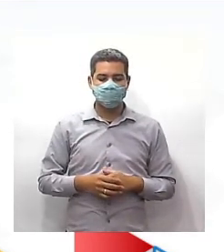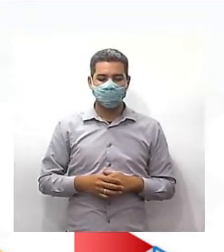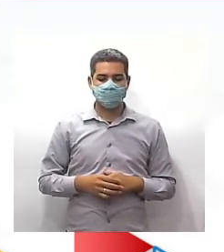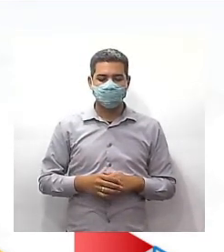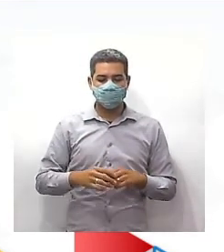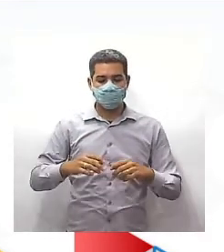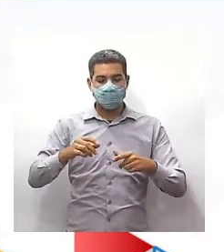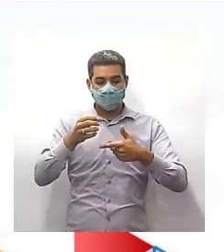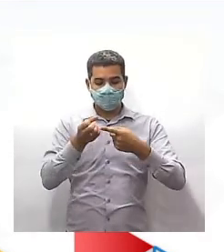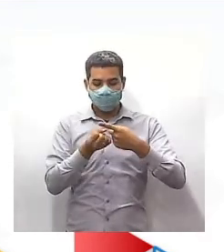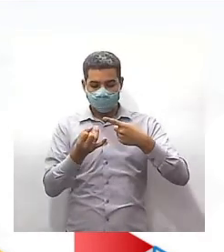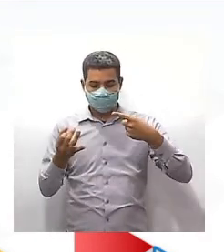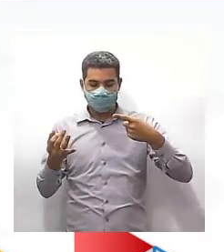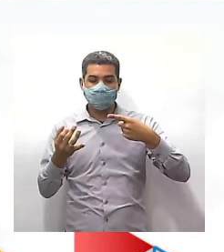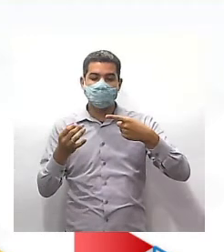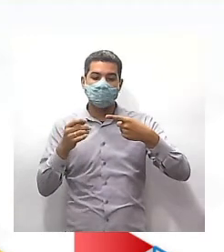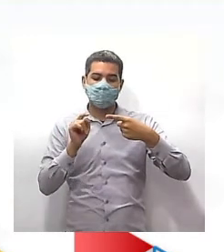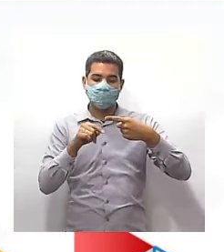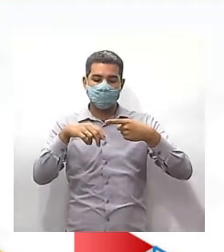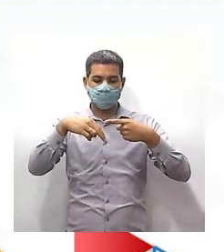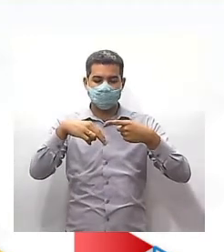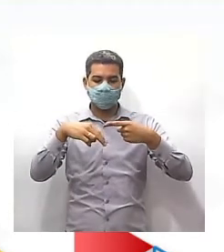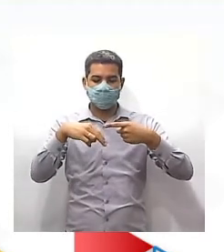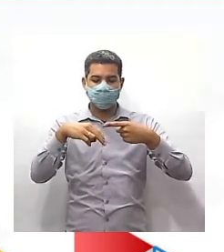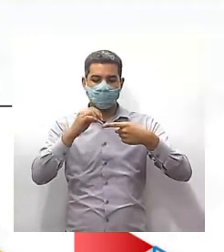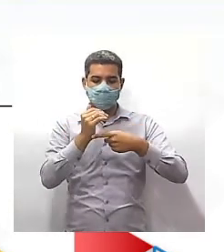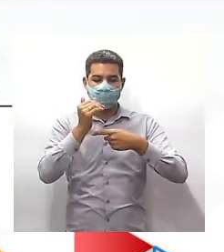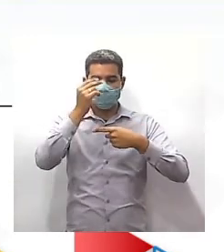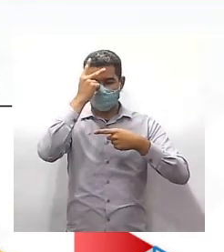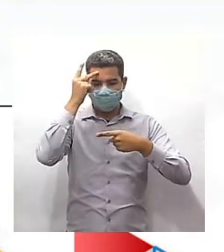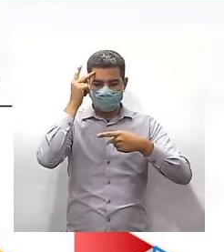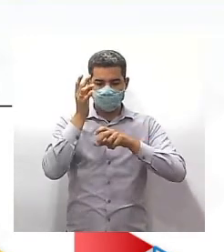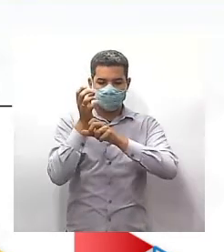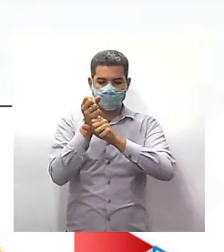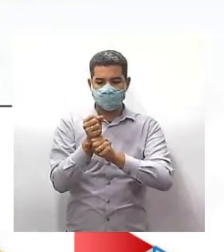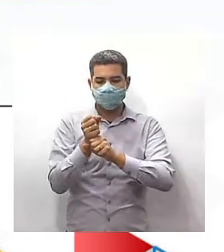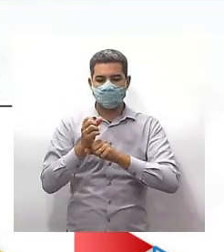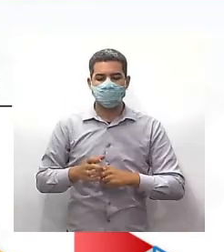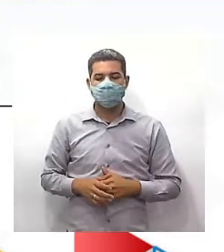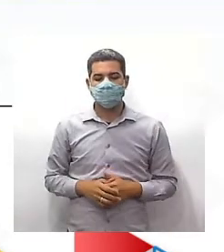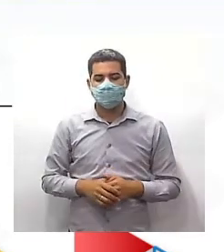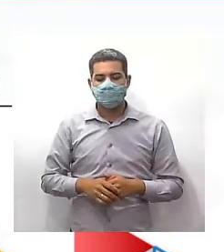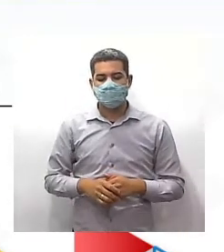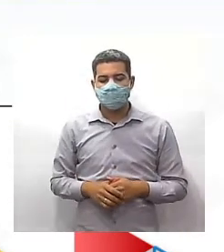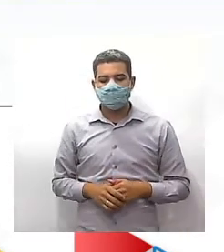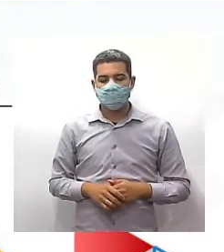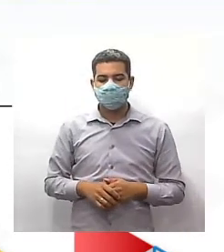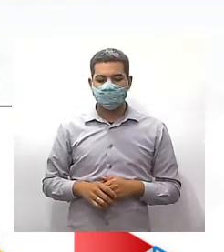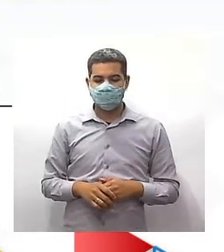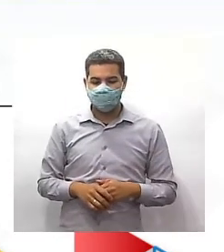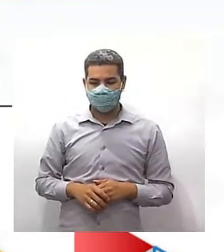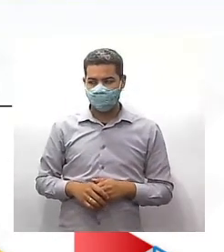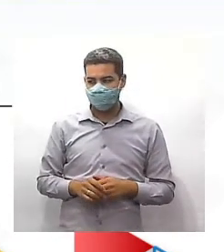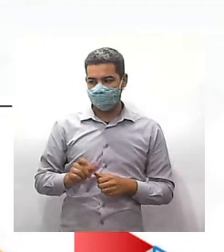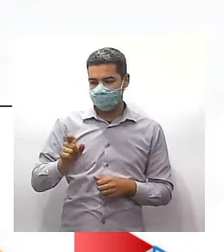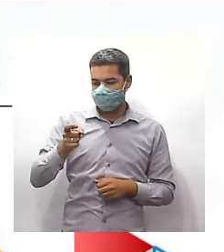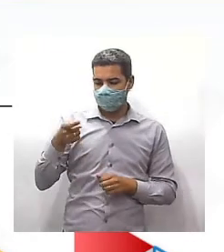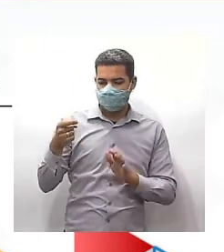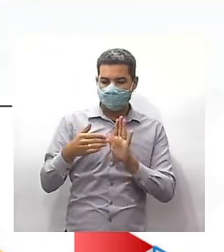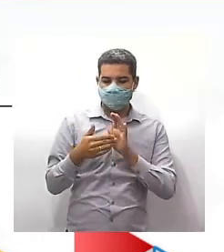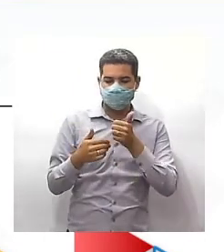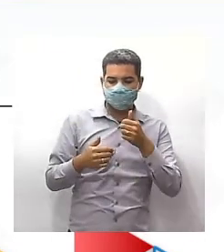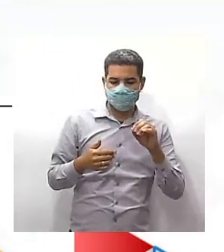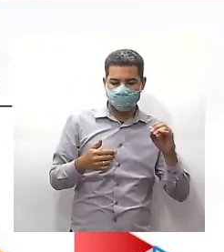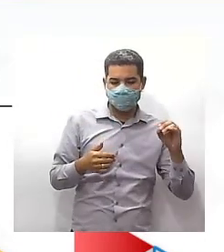gente divide pela quantidade, e esse é o somatório das pessoas que deram suas notas. Então, Eu tenho um x até 100 dividido por